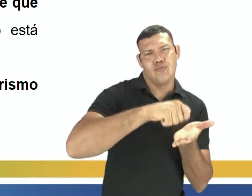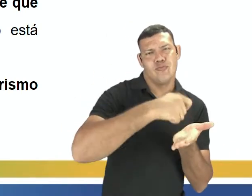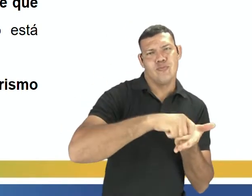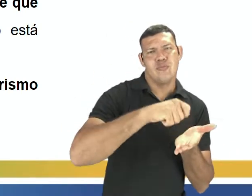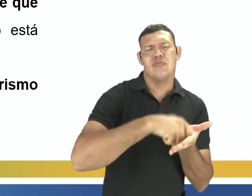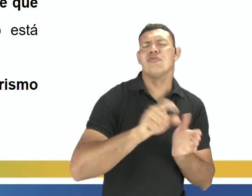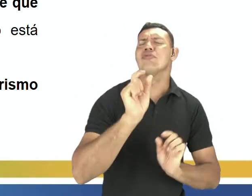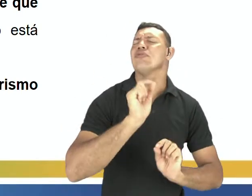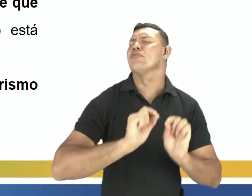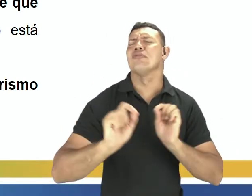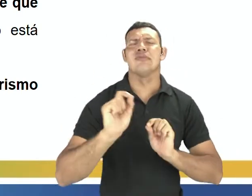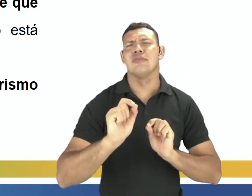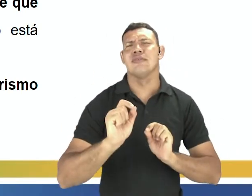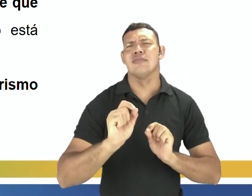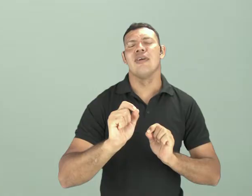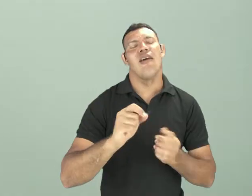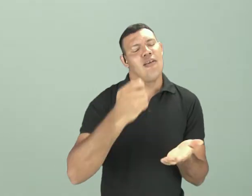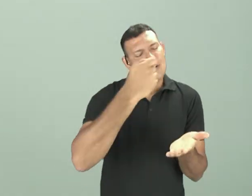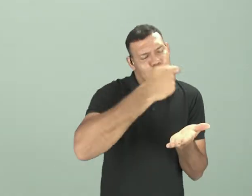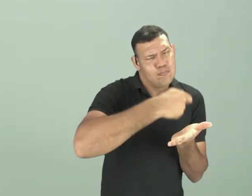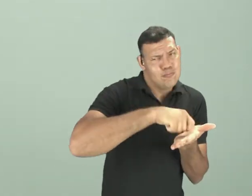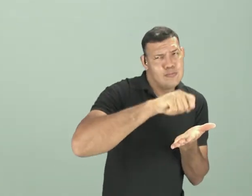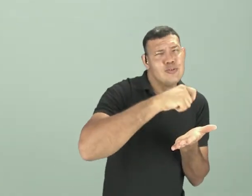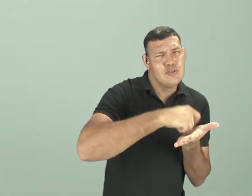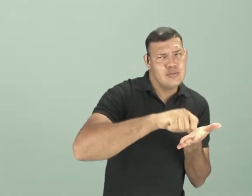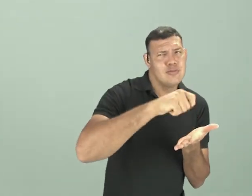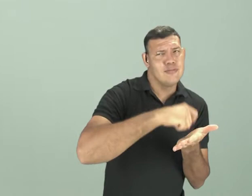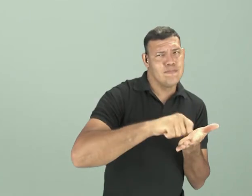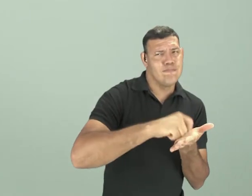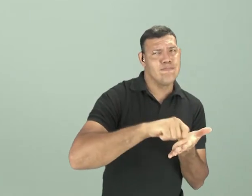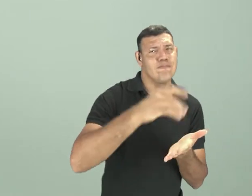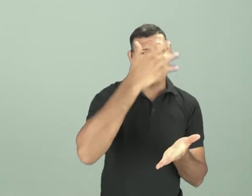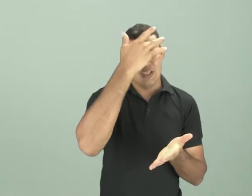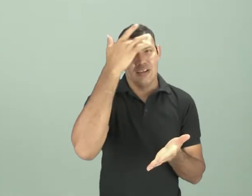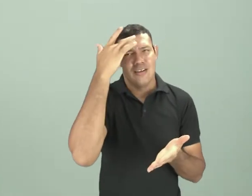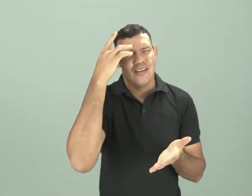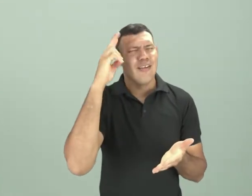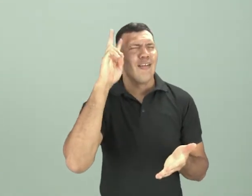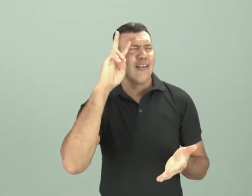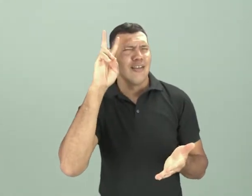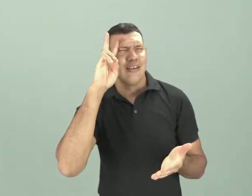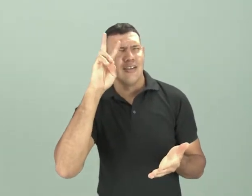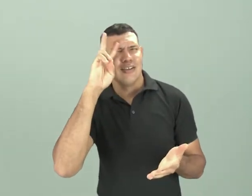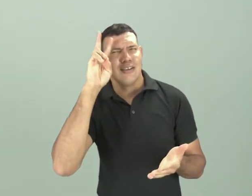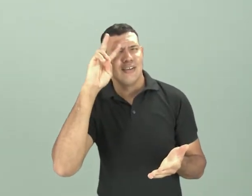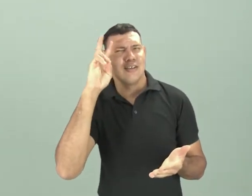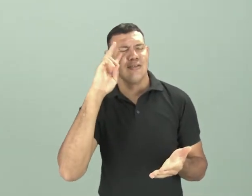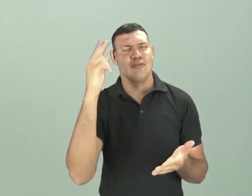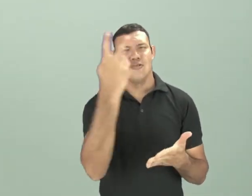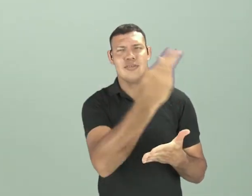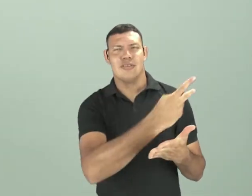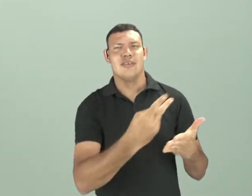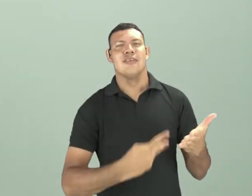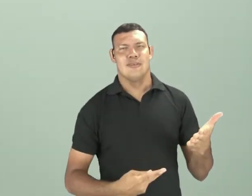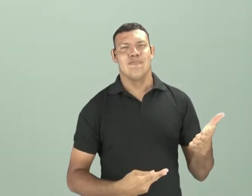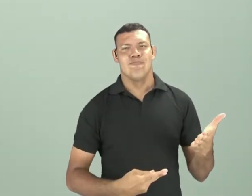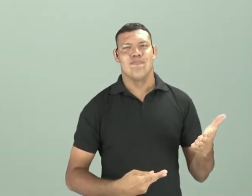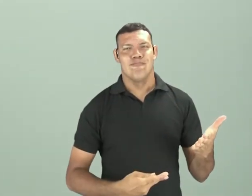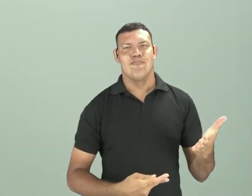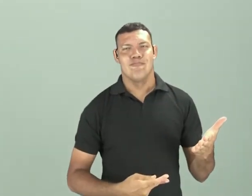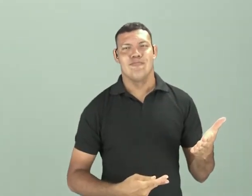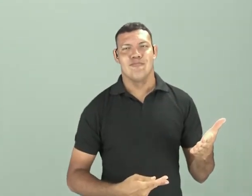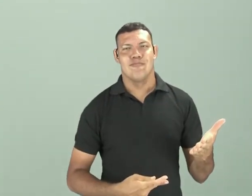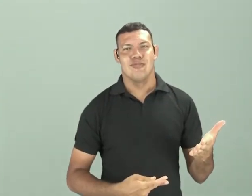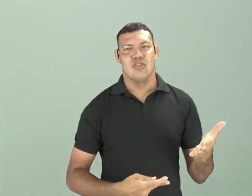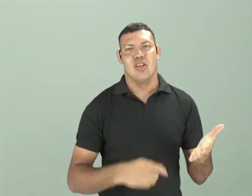é o lirismo? É o autor, quando o autor escreve ali. Lembra que lá, quando nós vamos falar de poesia, nós falamos no eu lírico, e